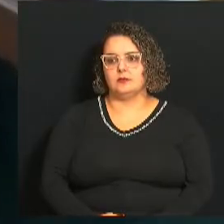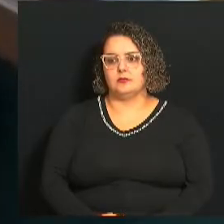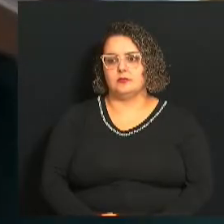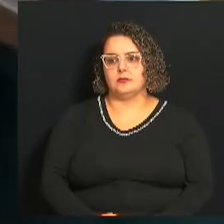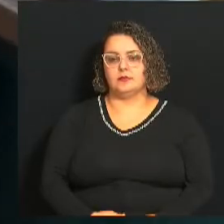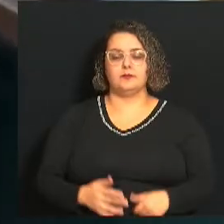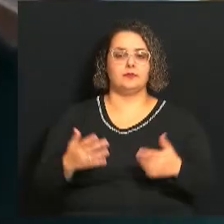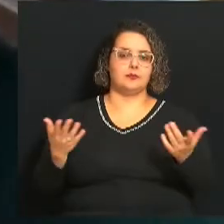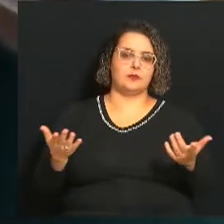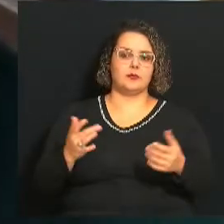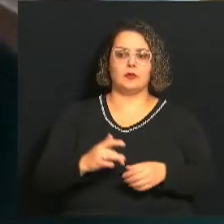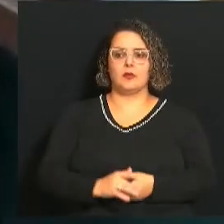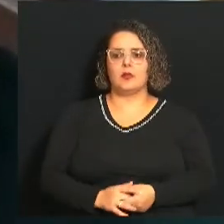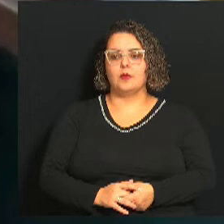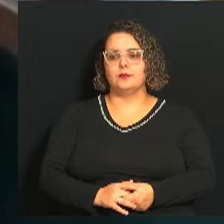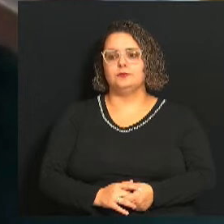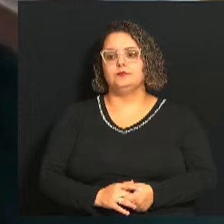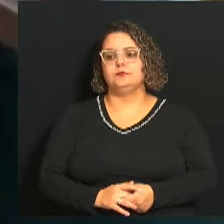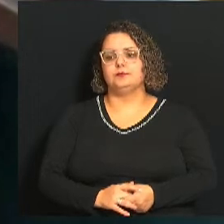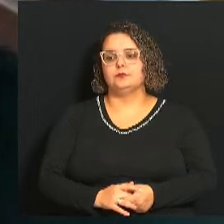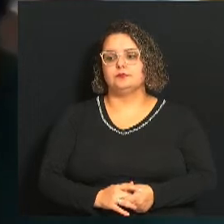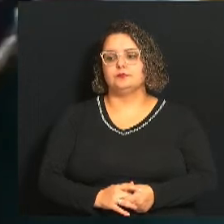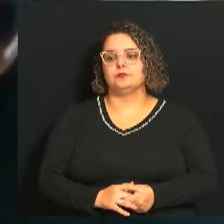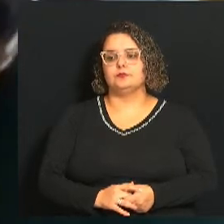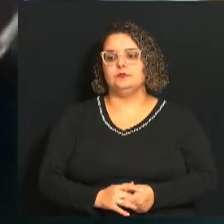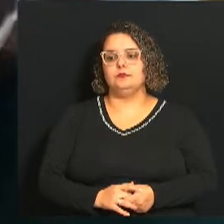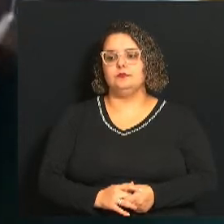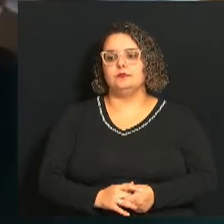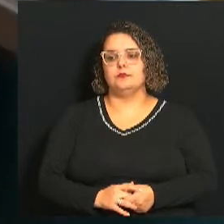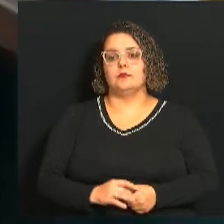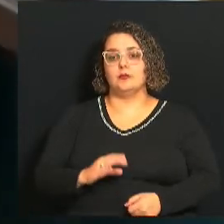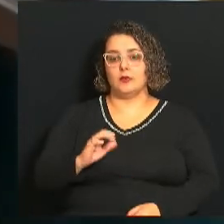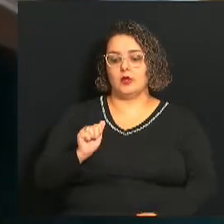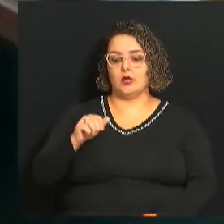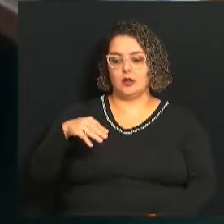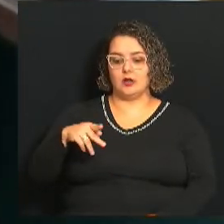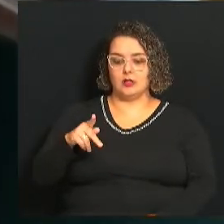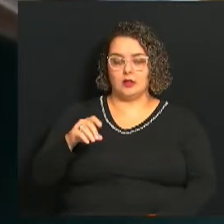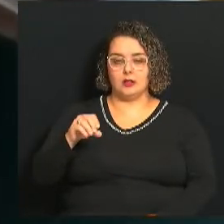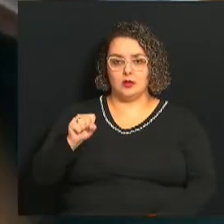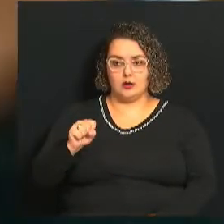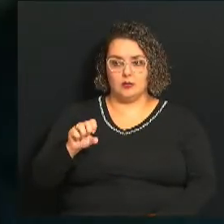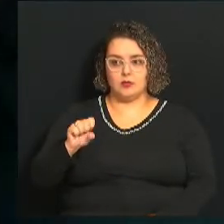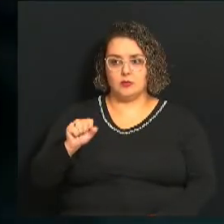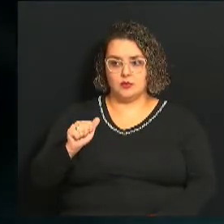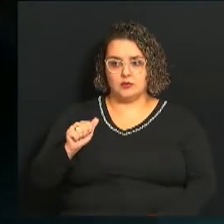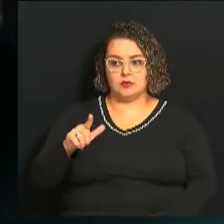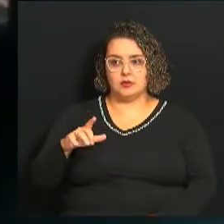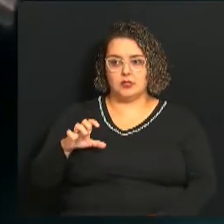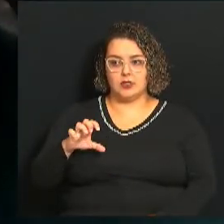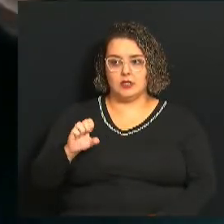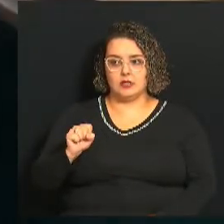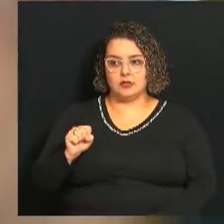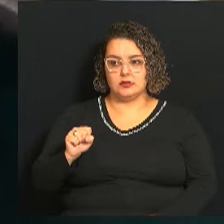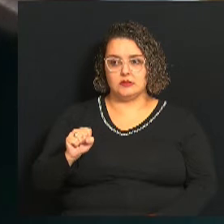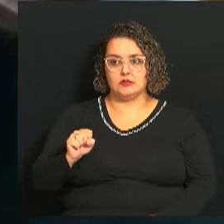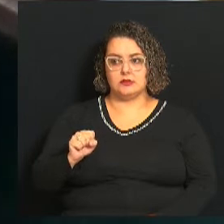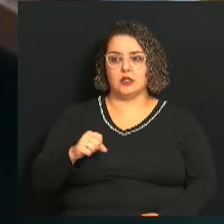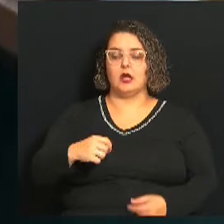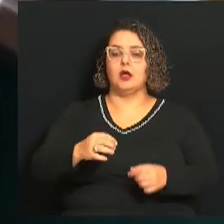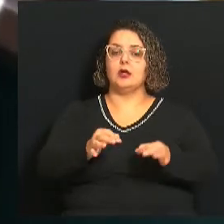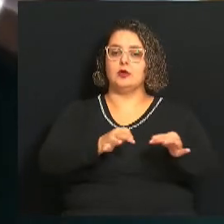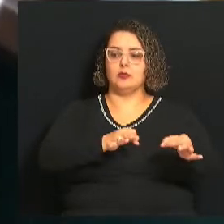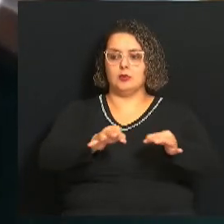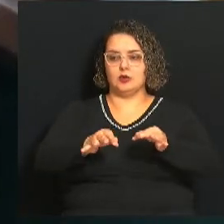Então vamos lá. A questão da Campos Sales está em fase de projeto. Isso está